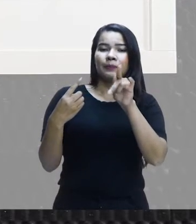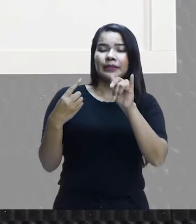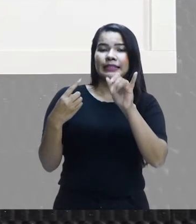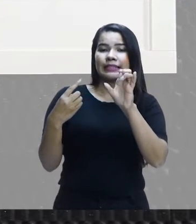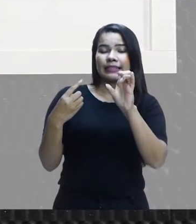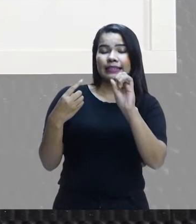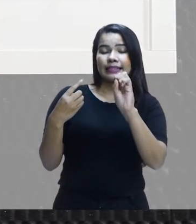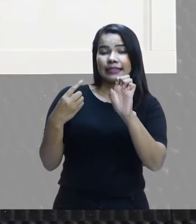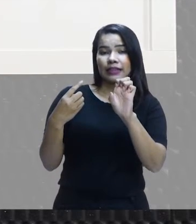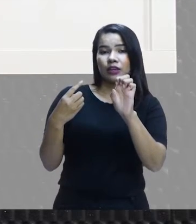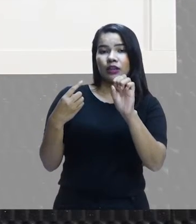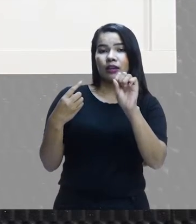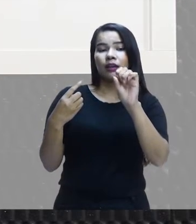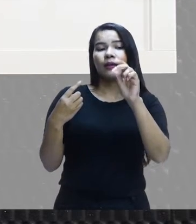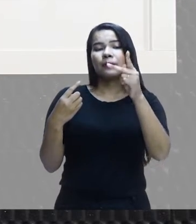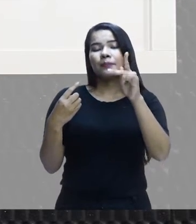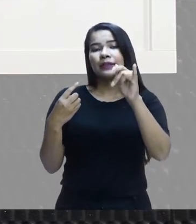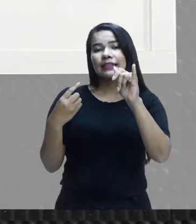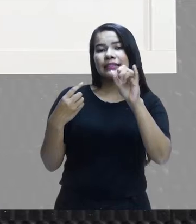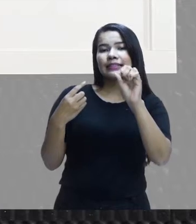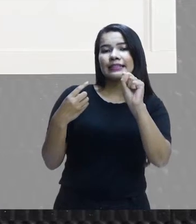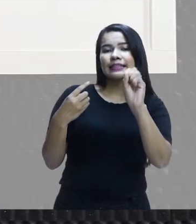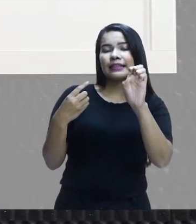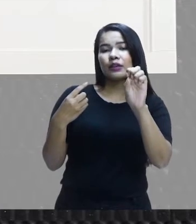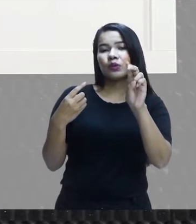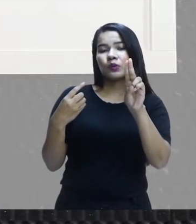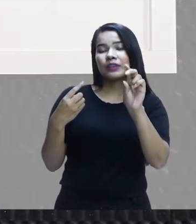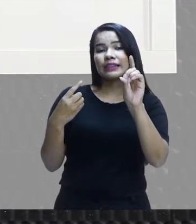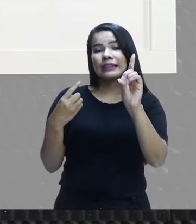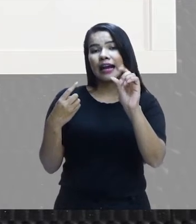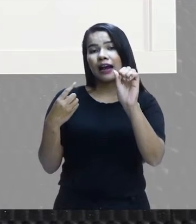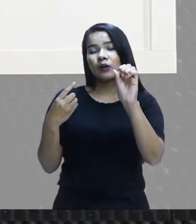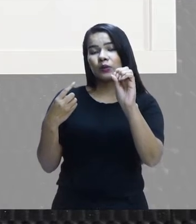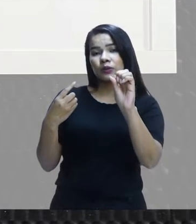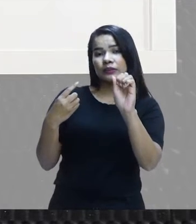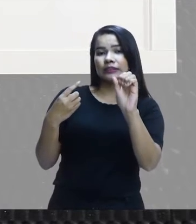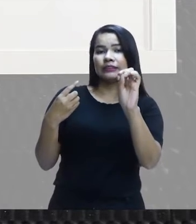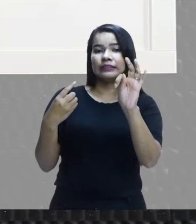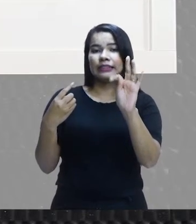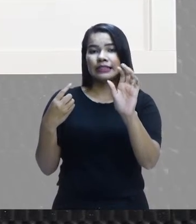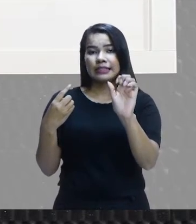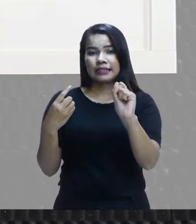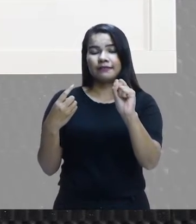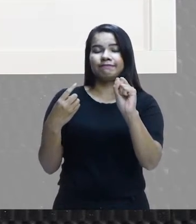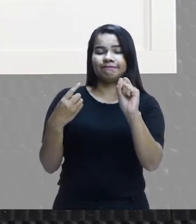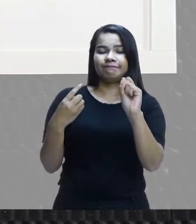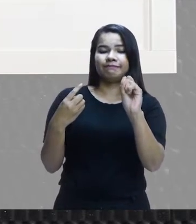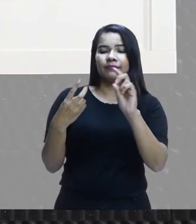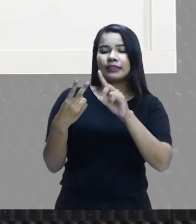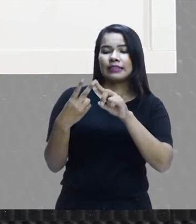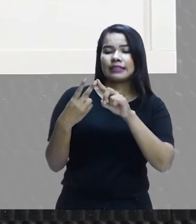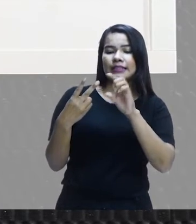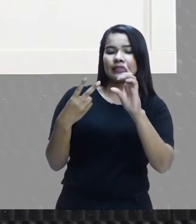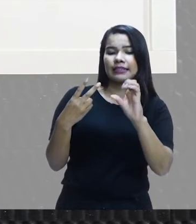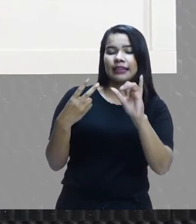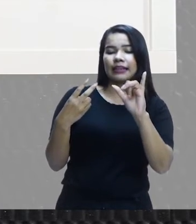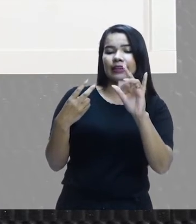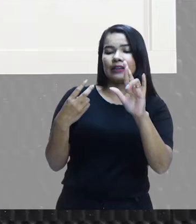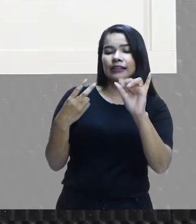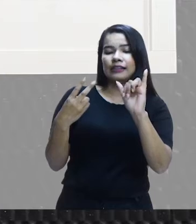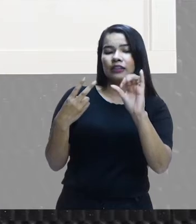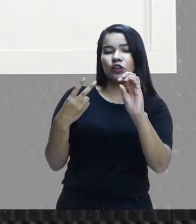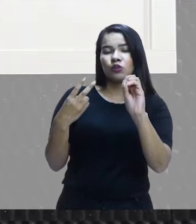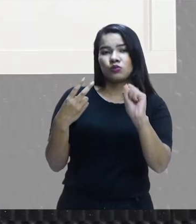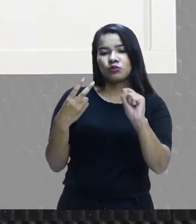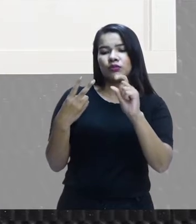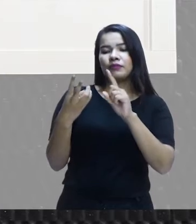pseudópodos, pseudo, falso, podo significa pés, tá, ok? Eu encontro os cílios e encontro os flagelos.